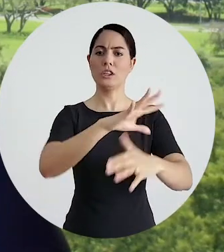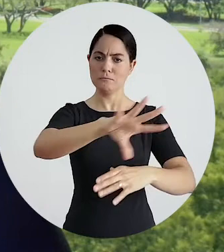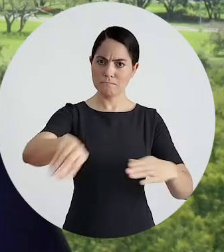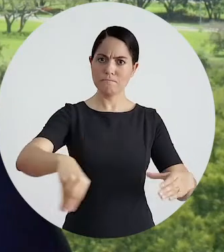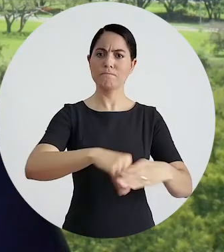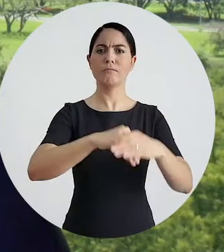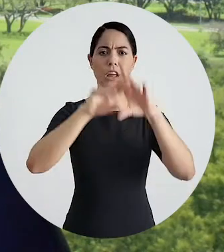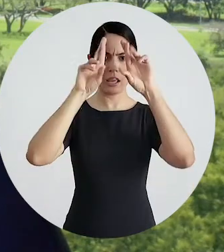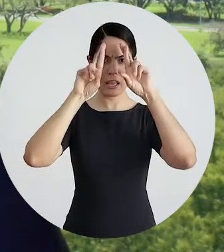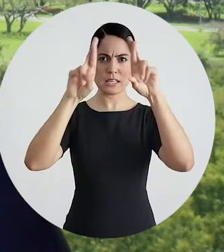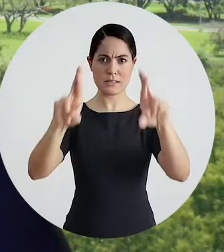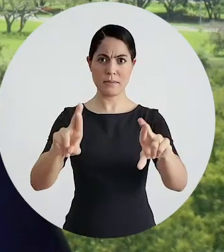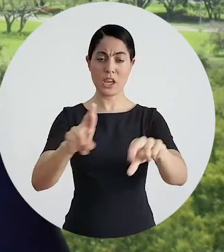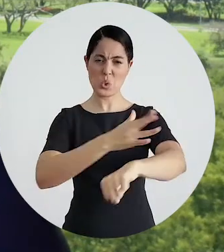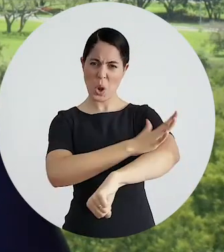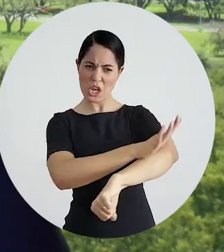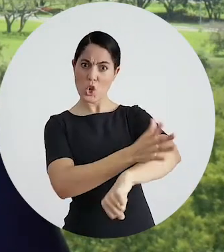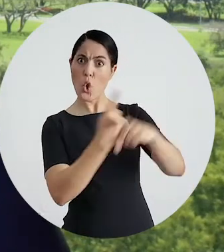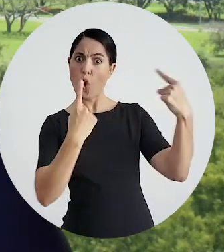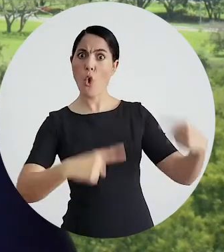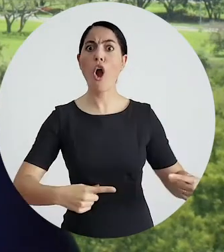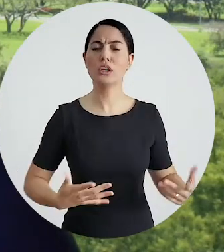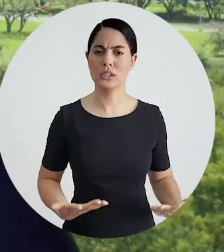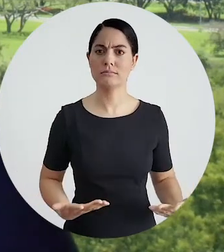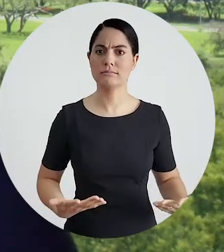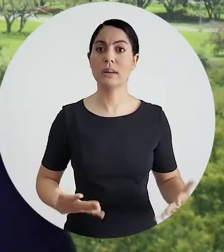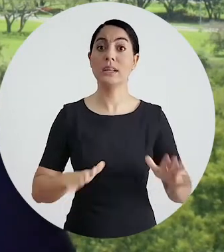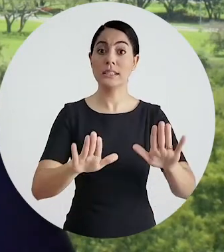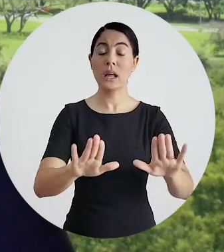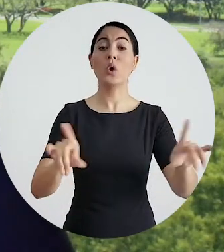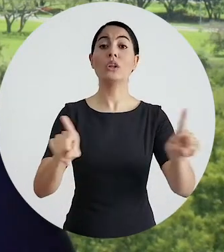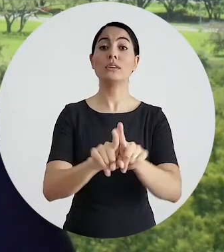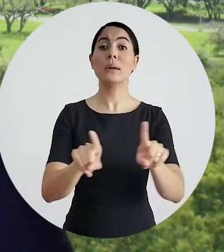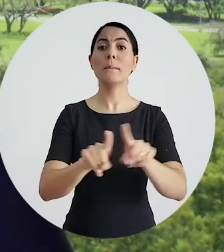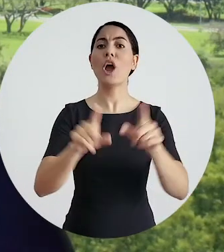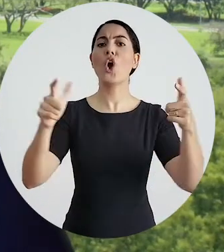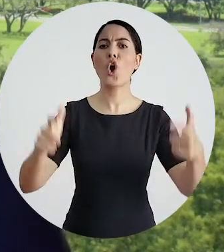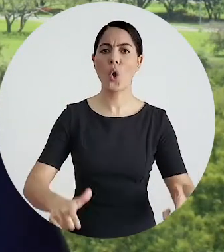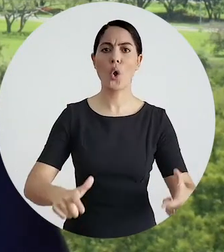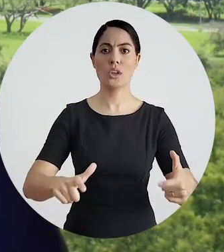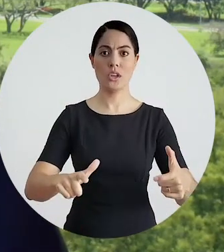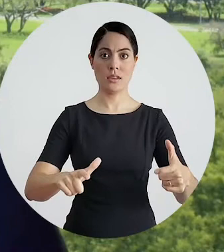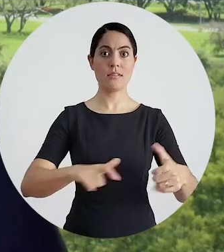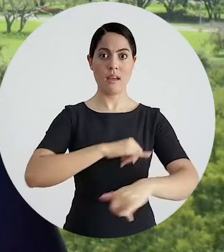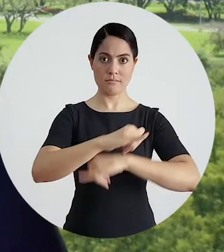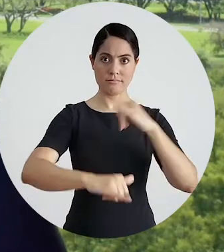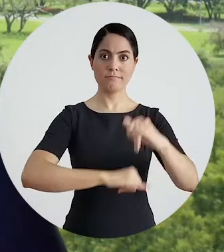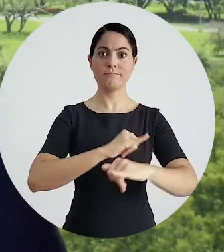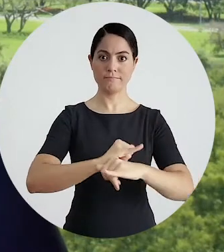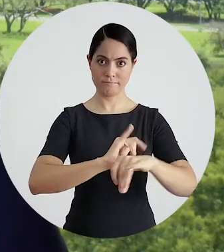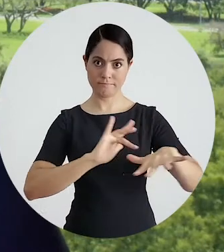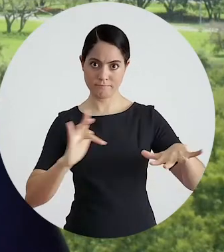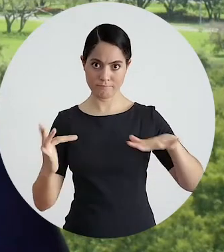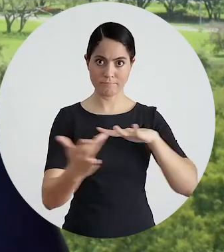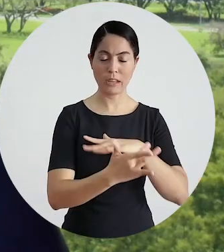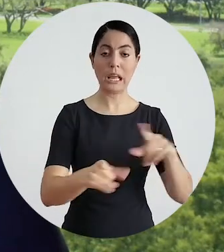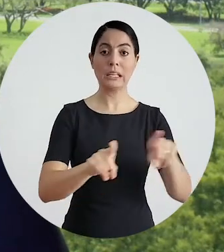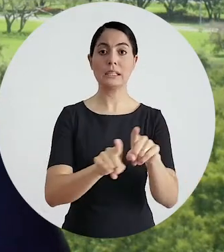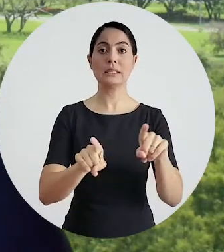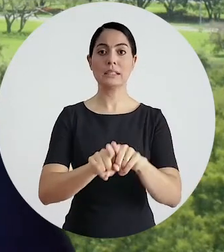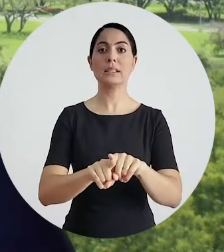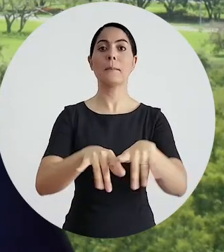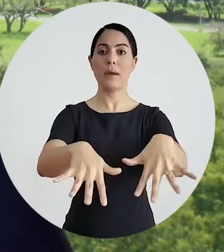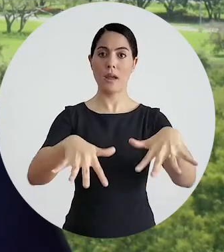igualdade, inclusão, respeito e antirracismo, seja em nossas redes sociais, audiências públicas e posicionamentos do